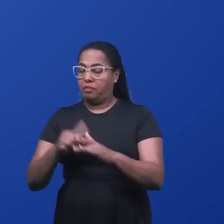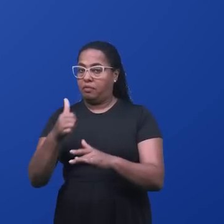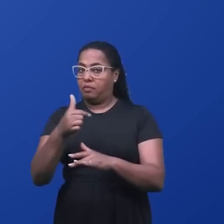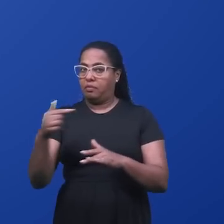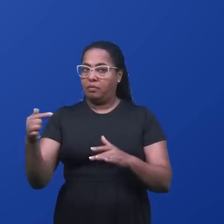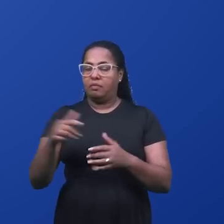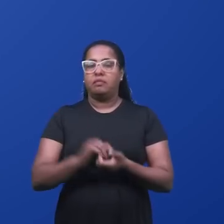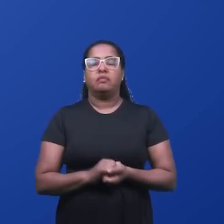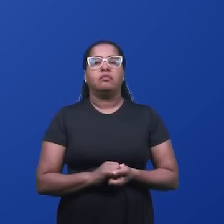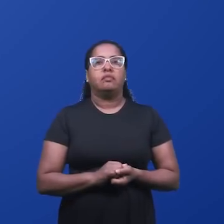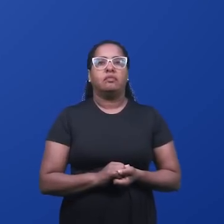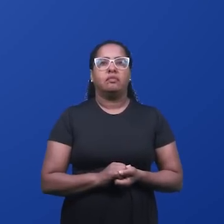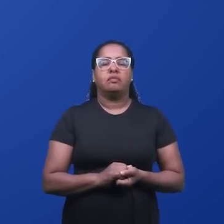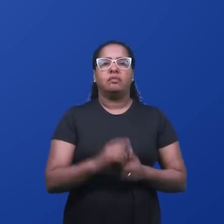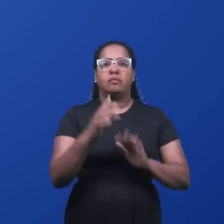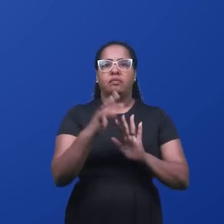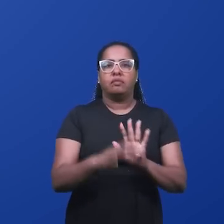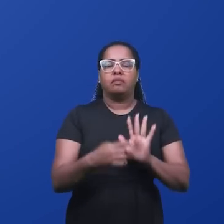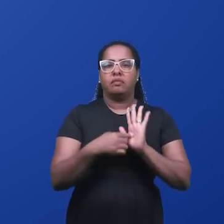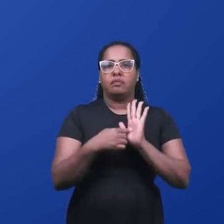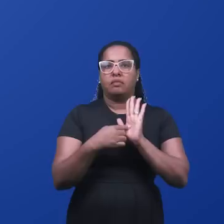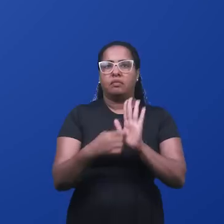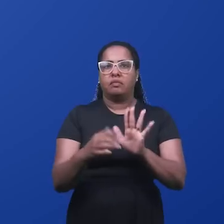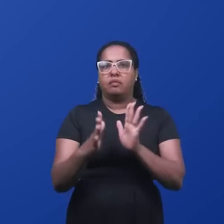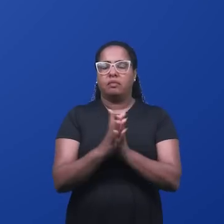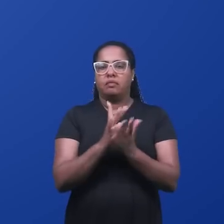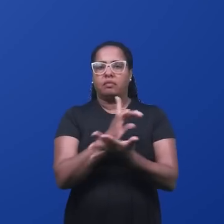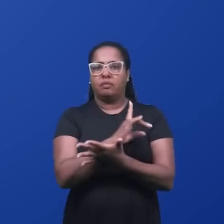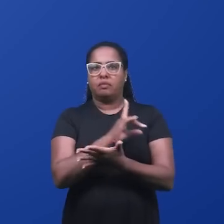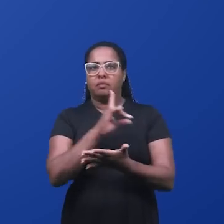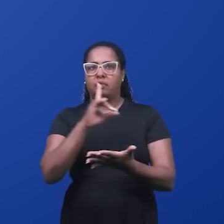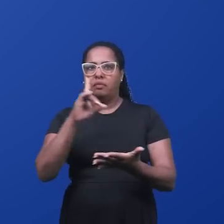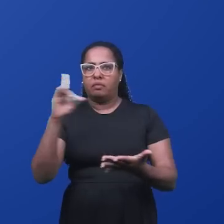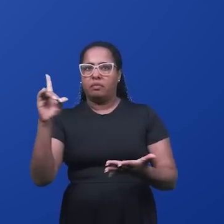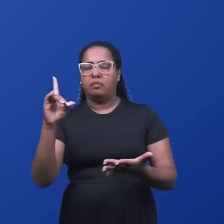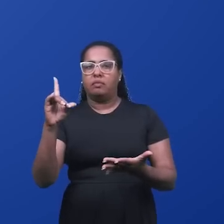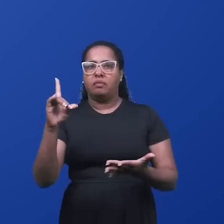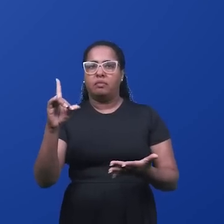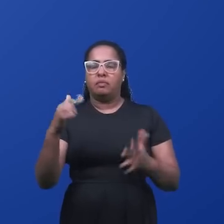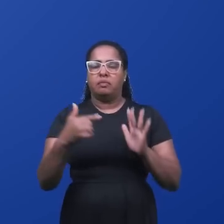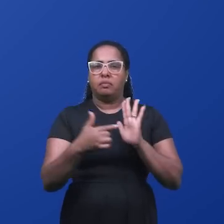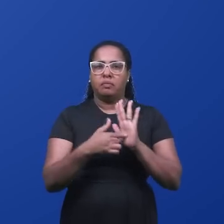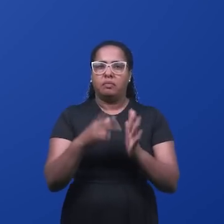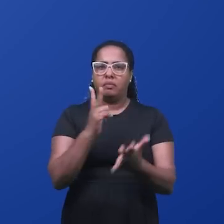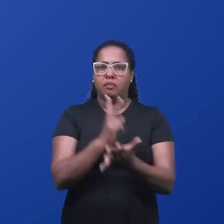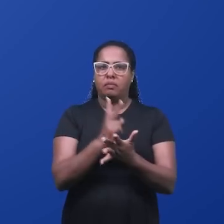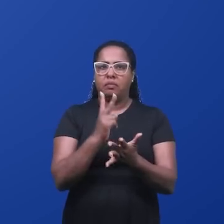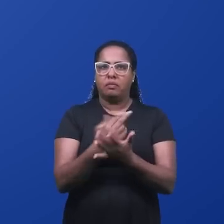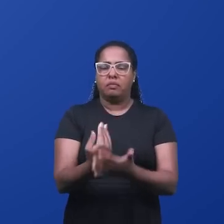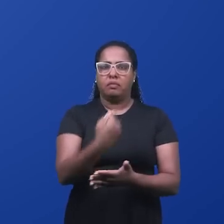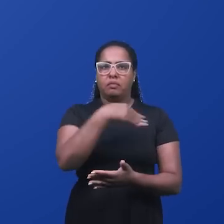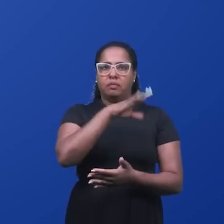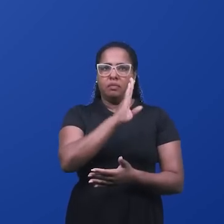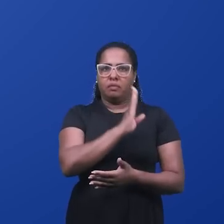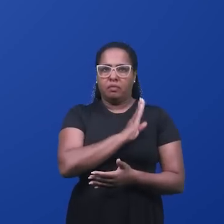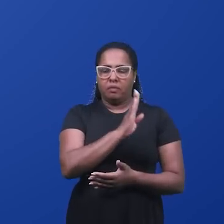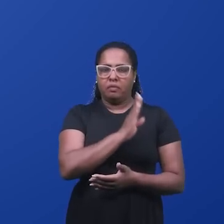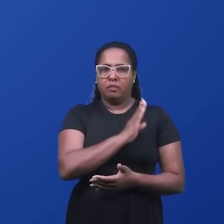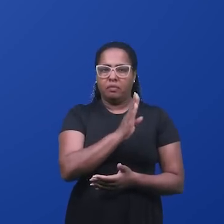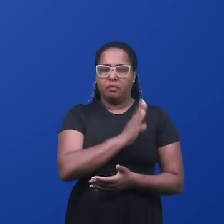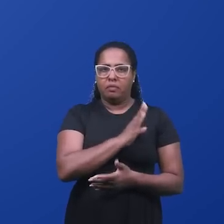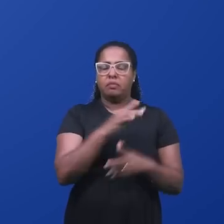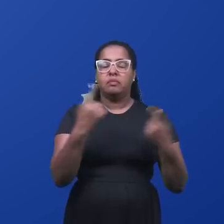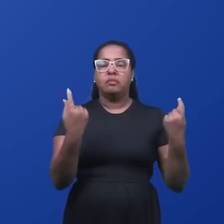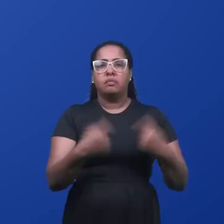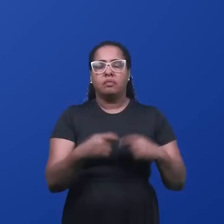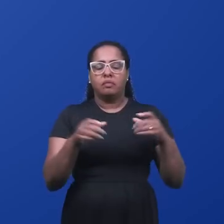6:17. Os textos falam sobre a palavra de Deus e que ela deve estar sempre guardada em nosso coração e